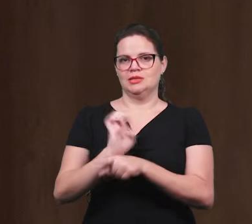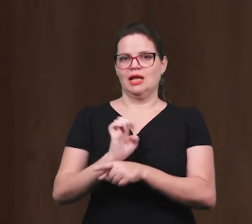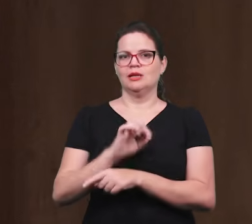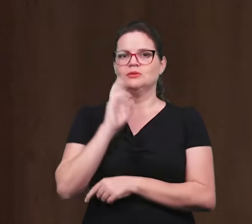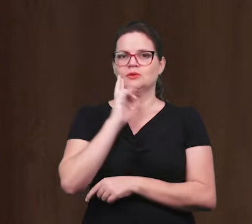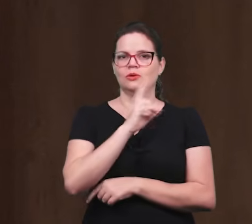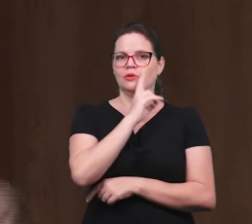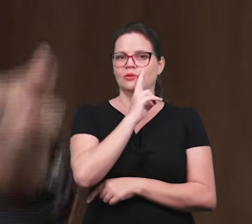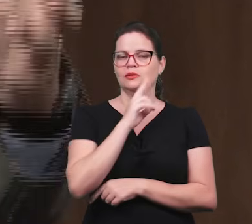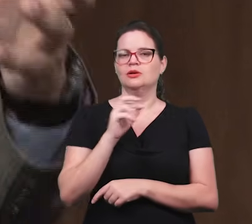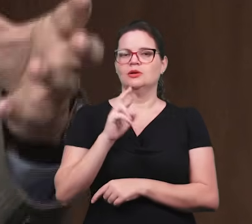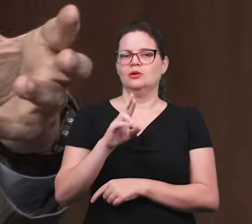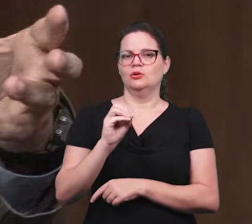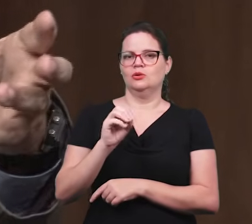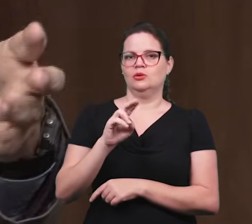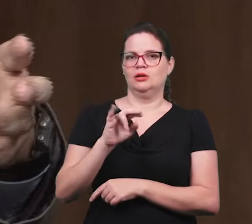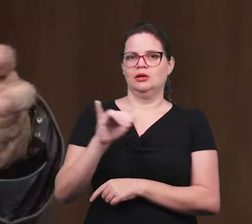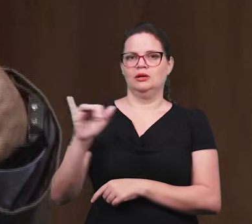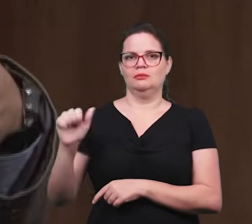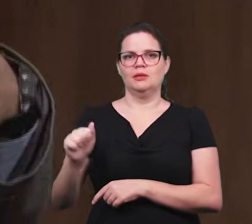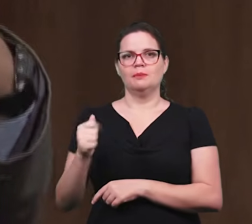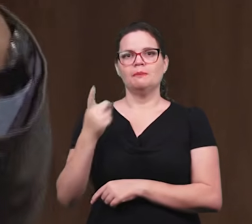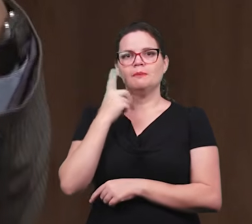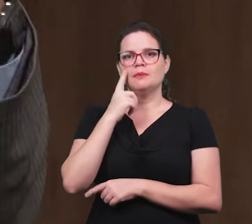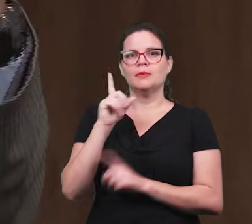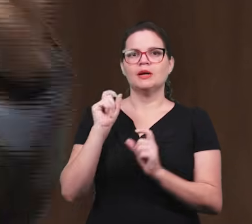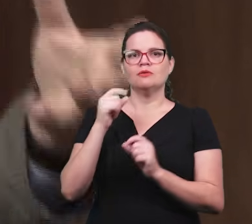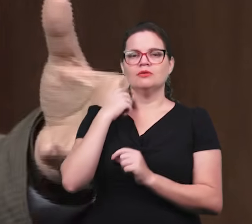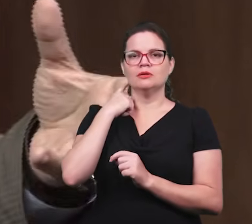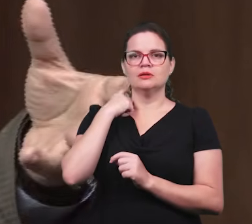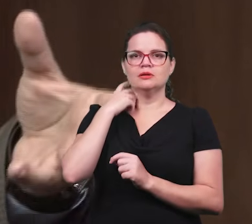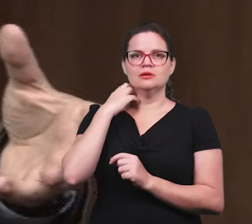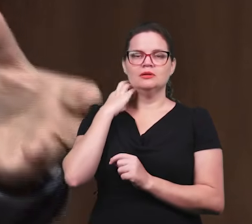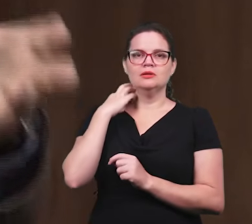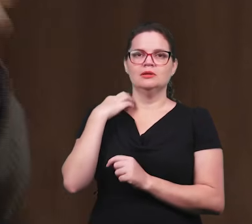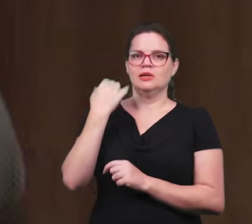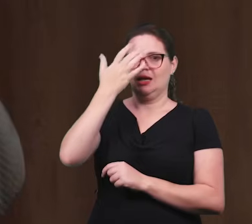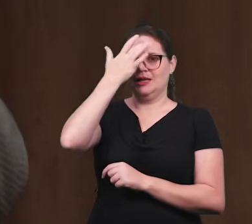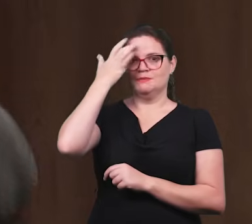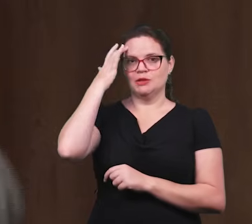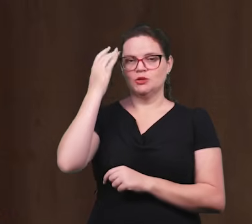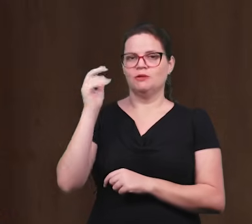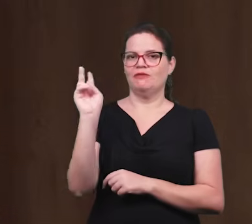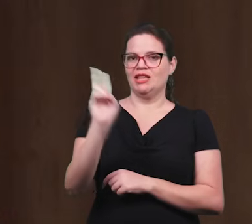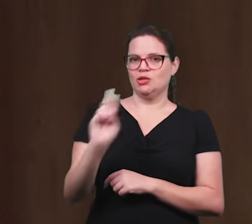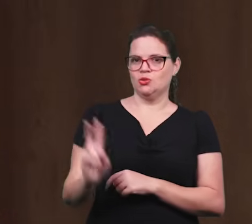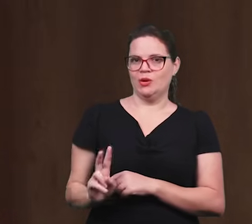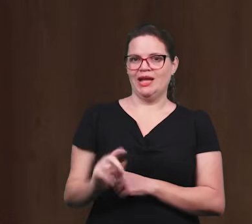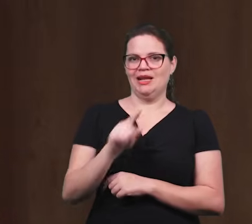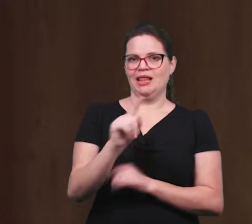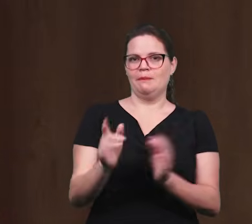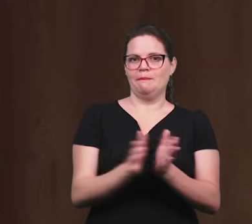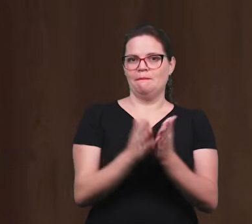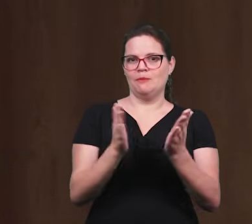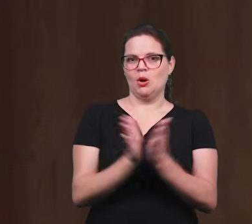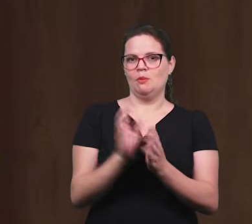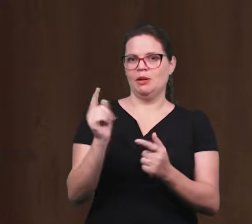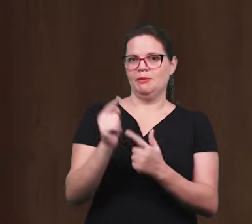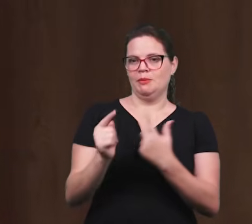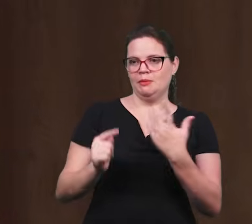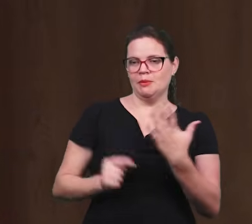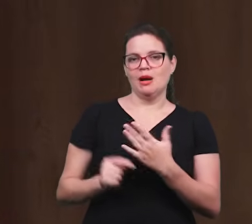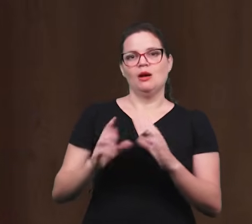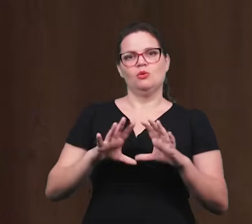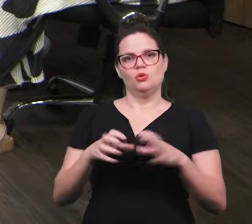a recepção e a ambientação das pessoas que vêm da Venezuela, uma situação de precariedade, como Operação refugiados.